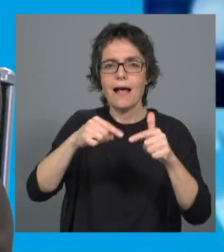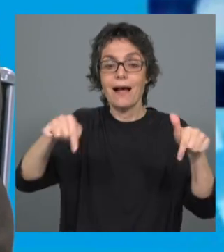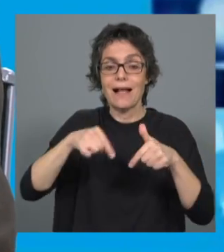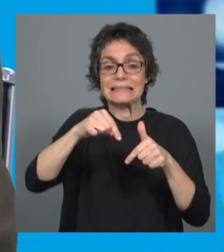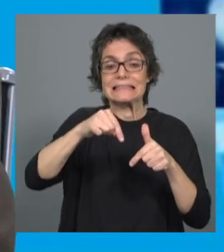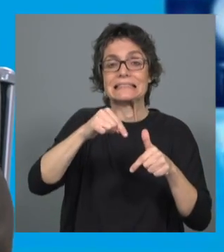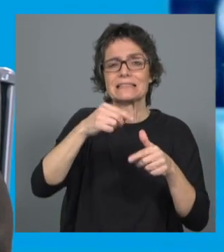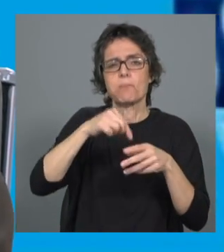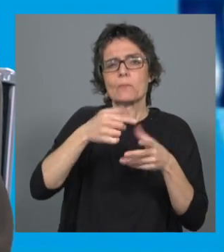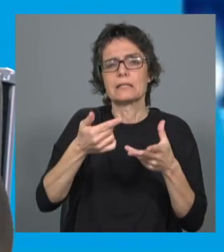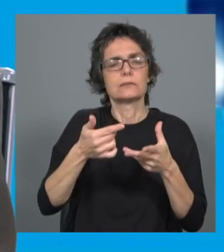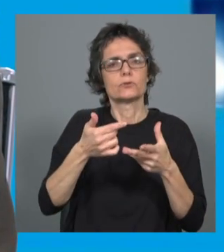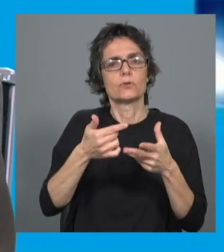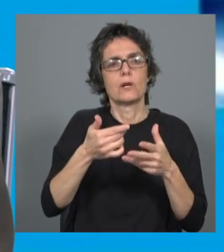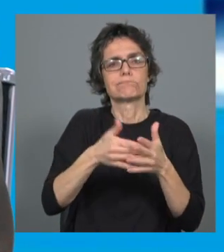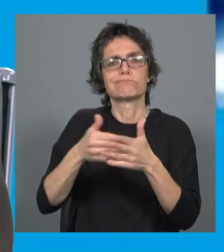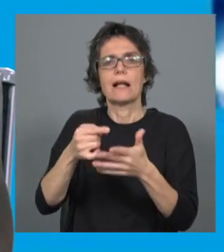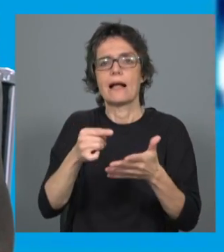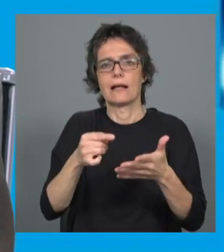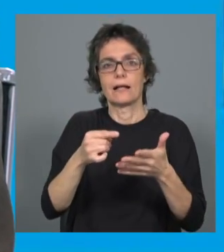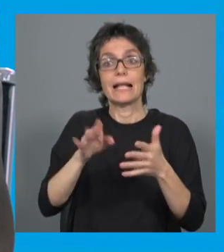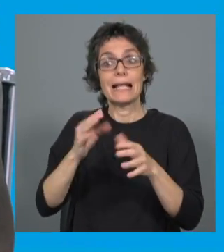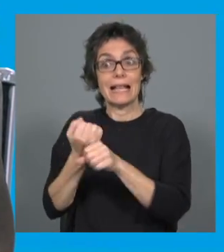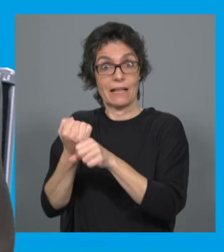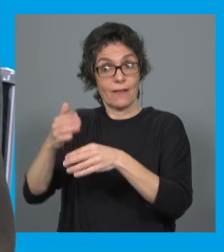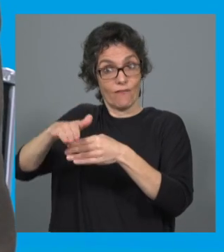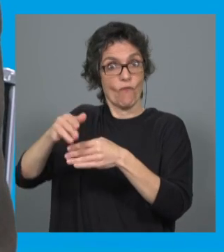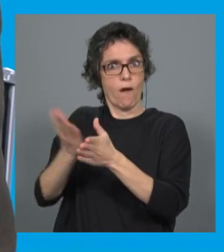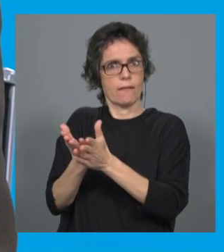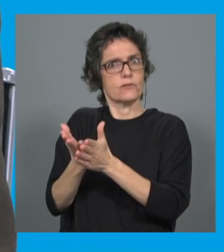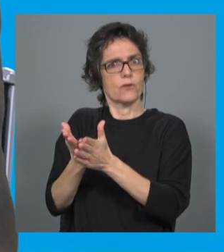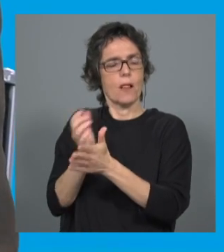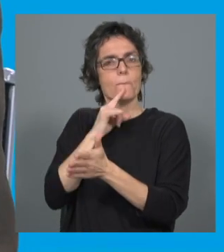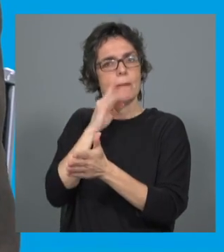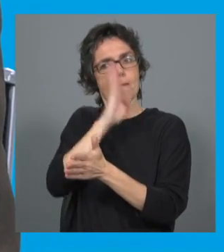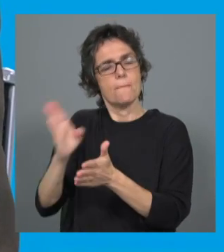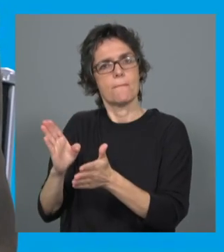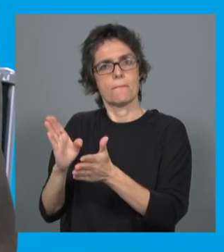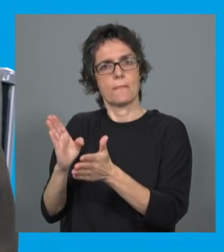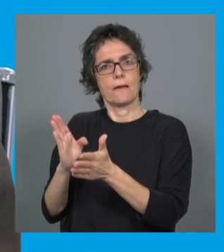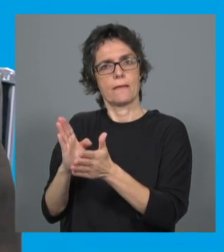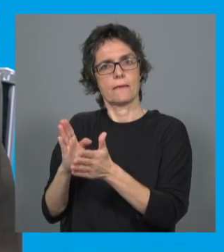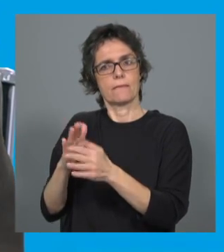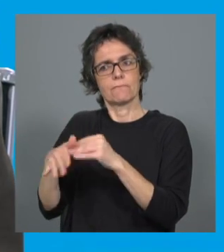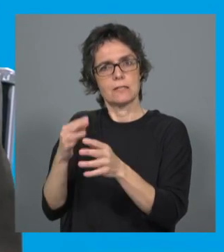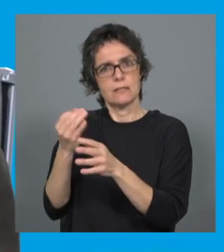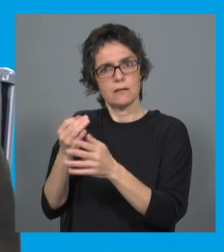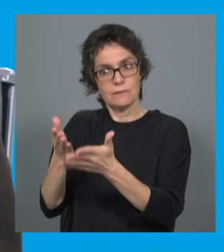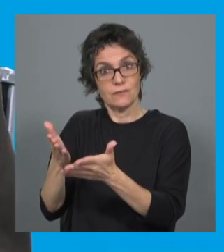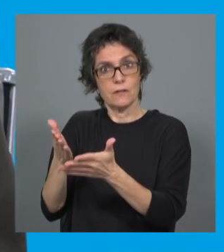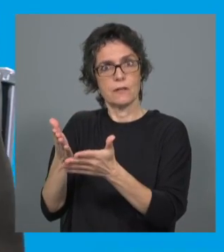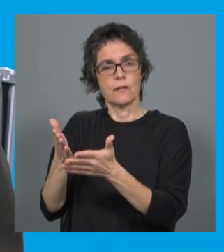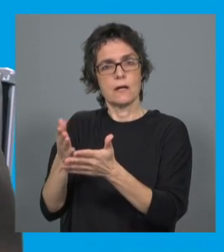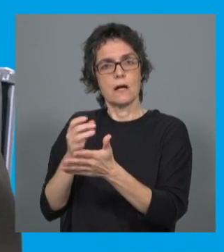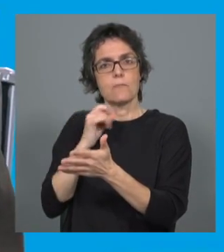de atividades que são do exterior, onde de facto o pôr em prática aquilo que era a nossa prática, a teoria, a